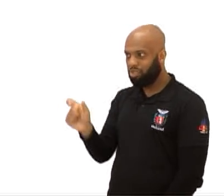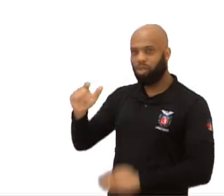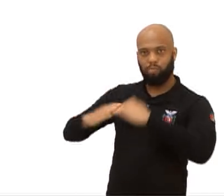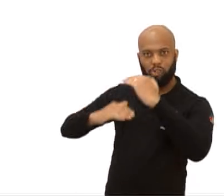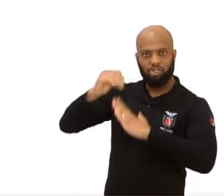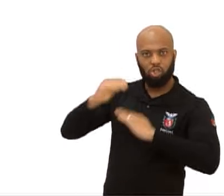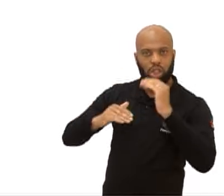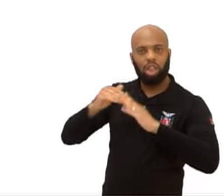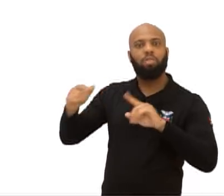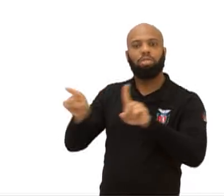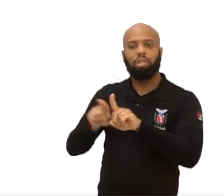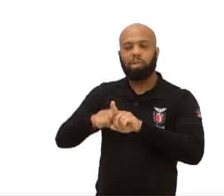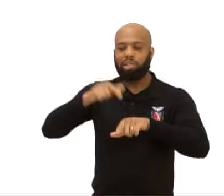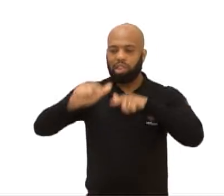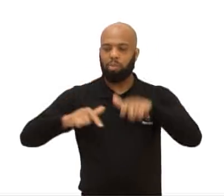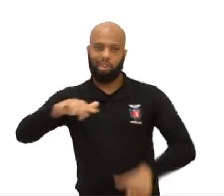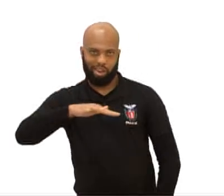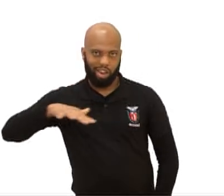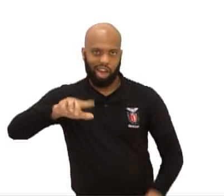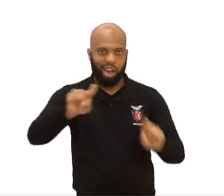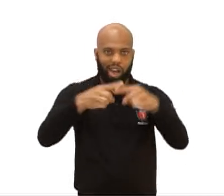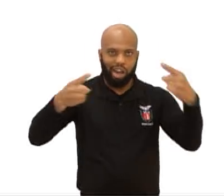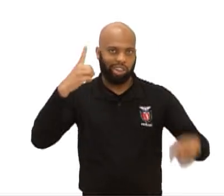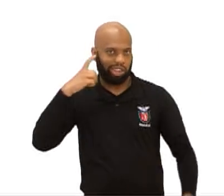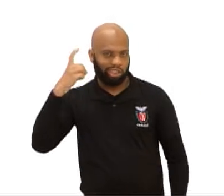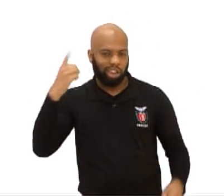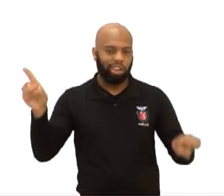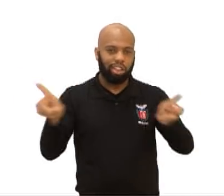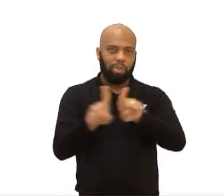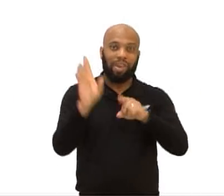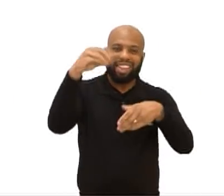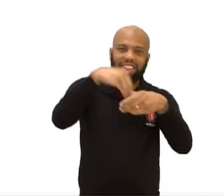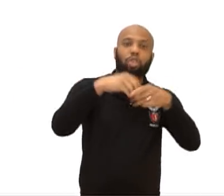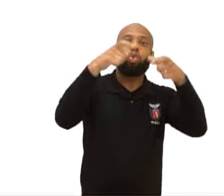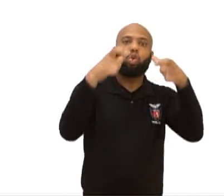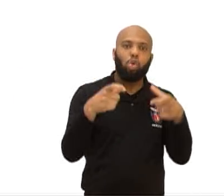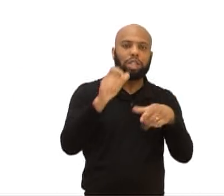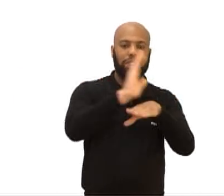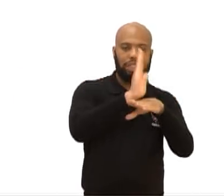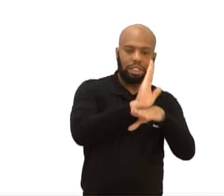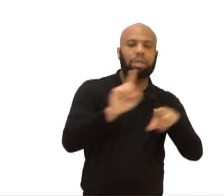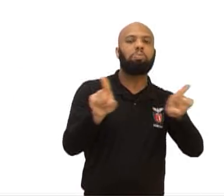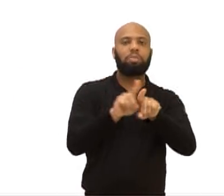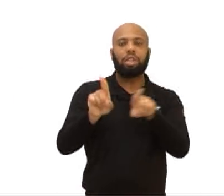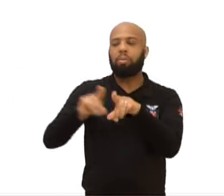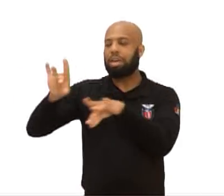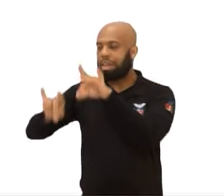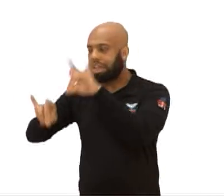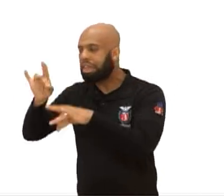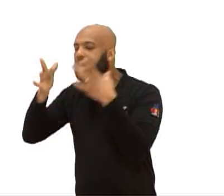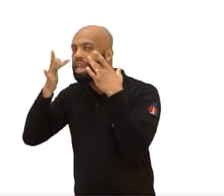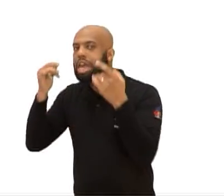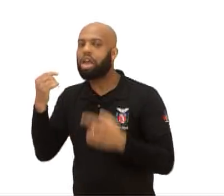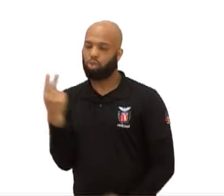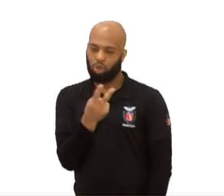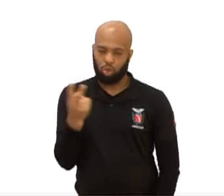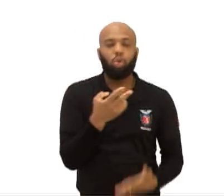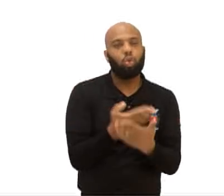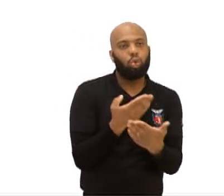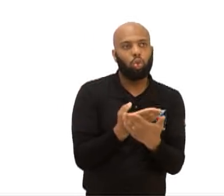da história da sonoplastia, estudamos sobre a sonoplastia tanto no cinema como no